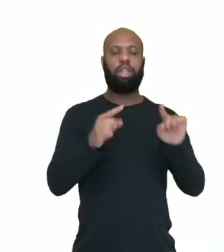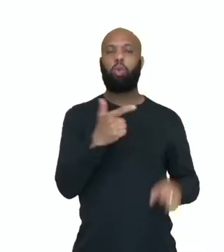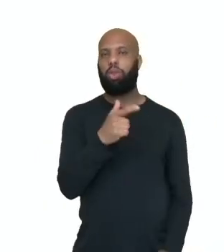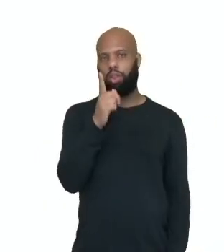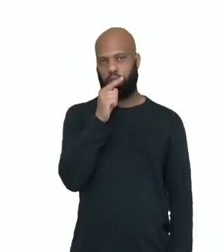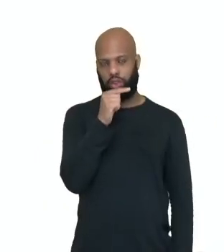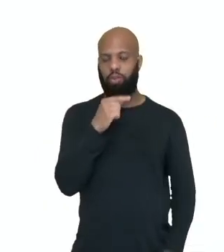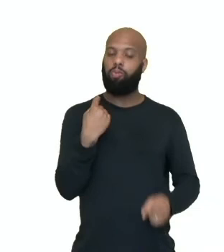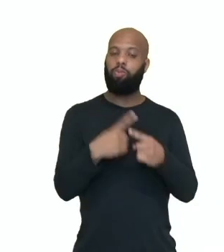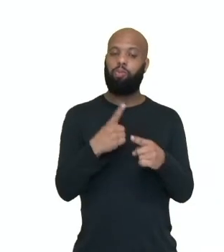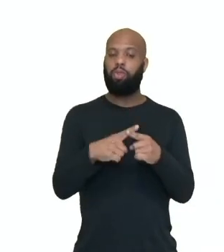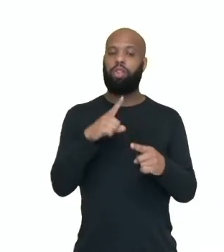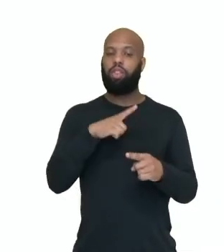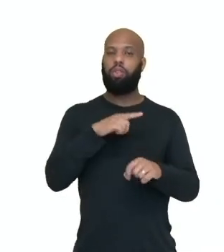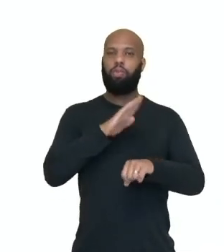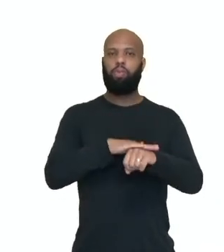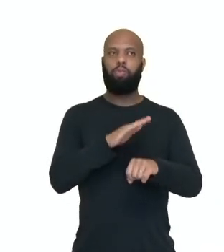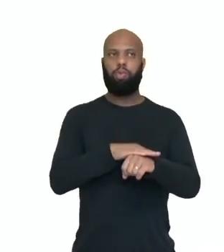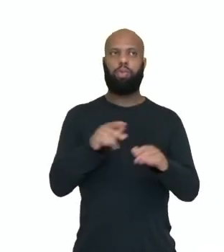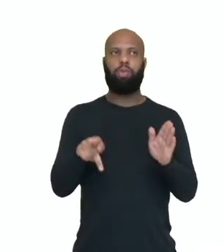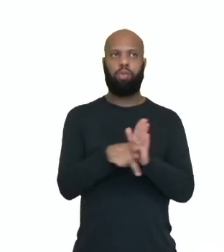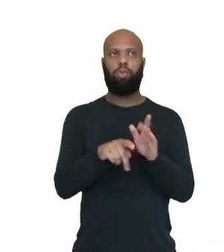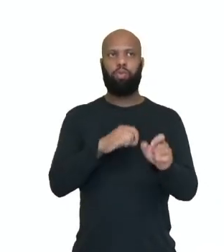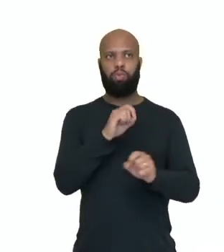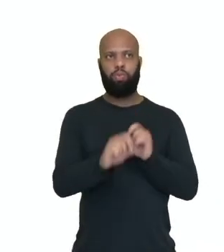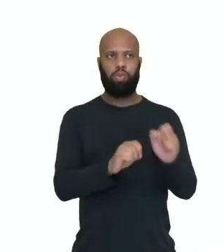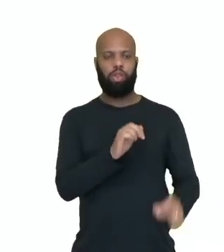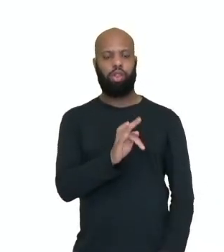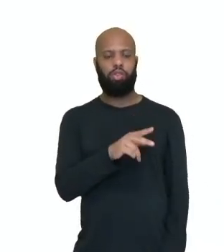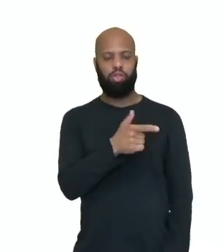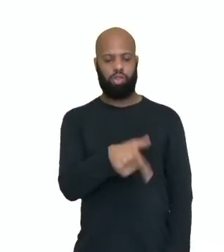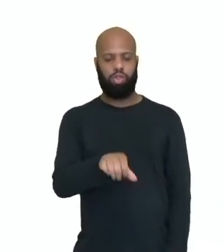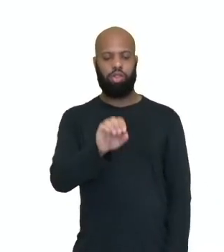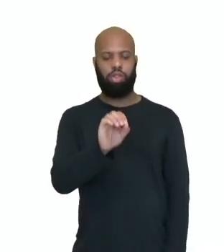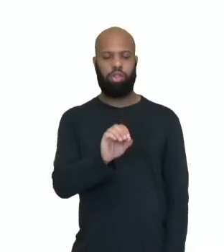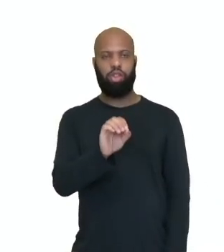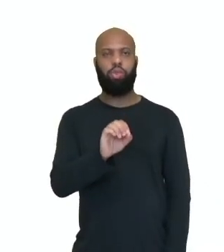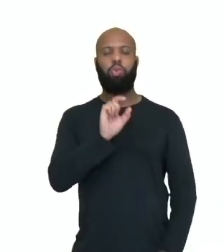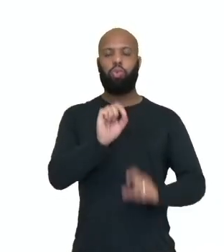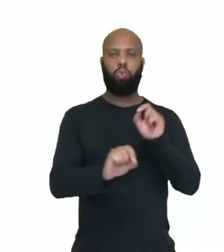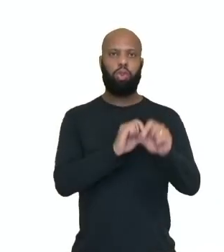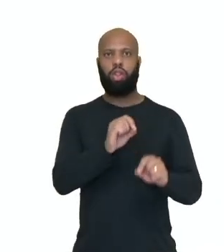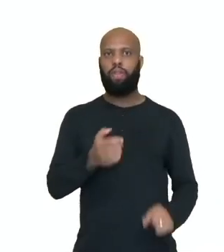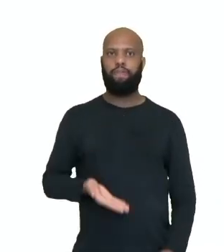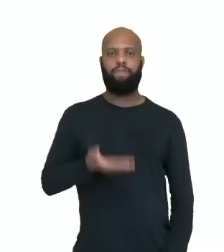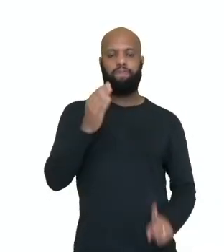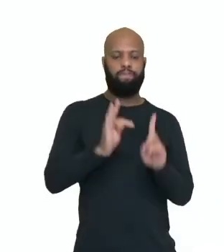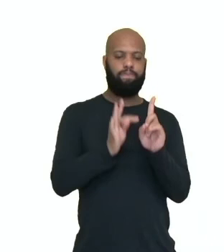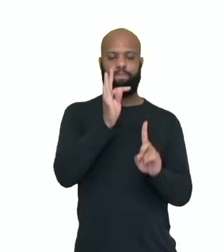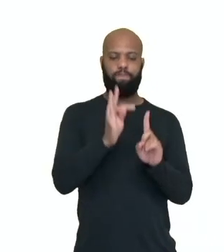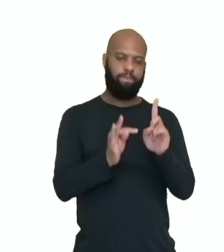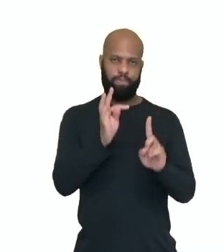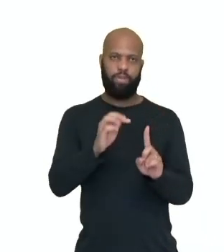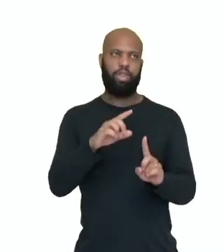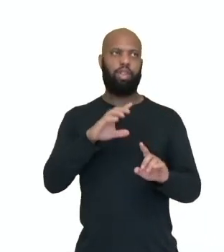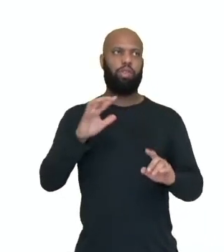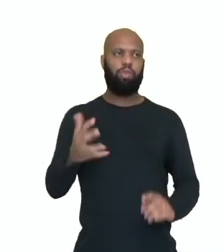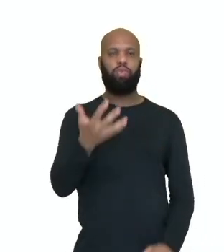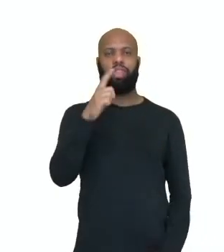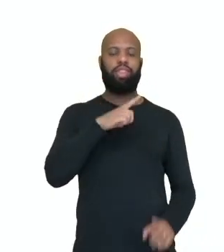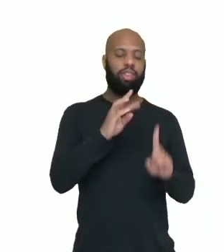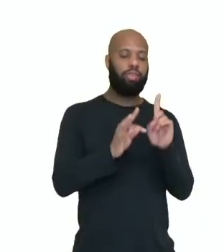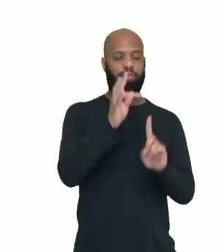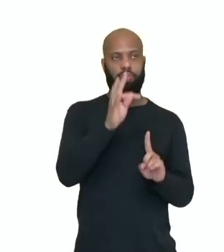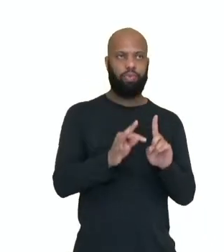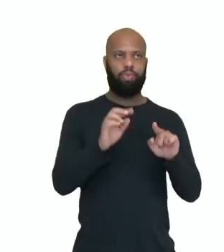água, porque o ponto de fusão dos materiais derretidos geralmente é bem elevado. Então, é uma eletrólise que acontece a alta